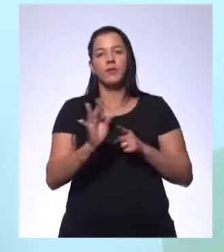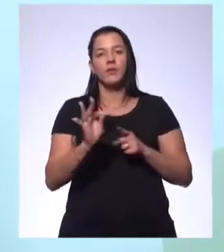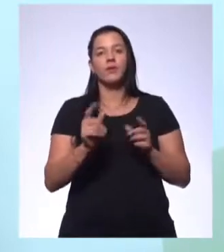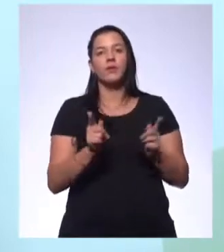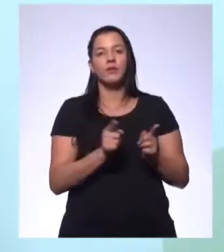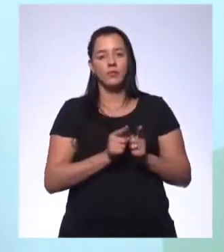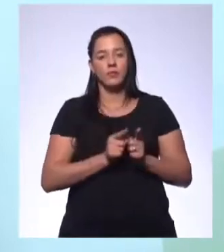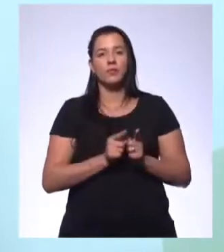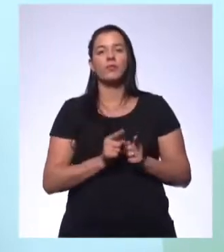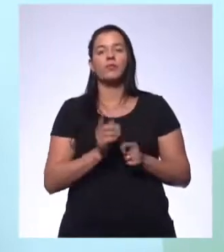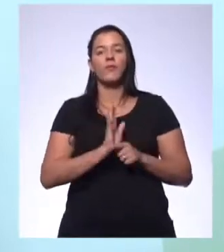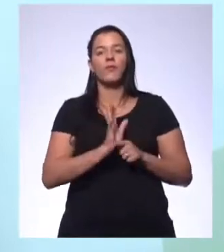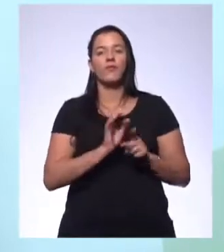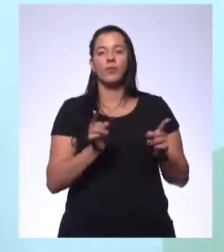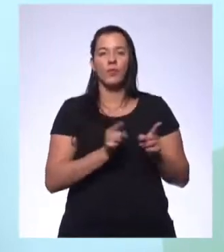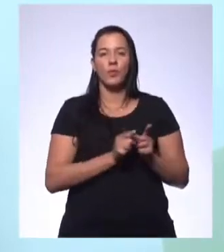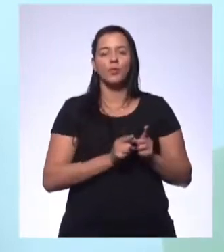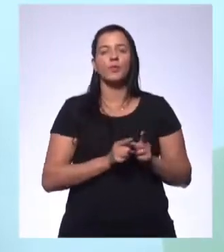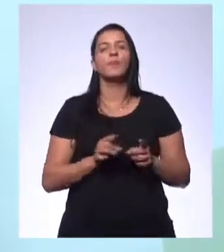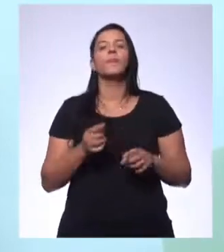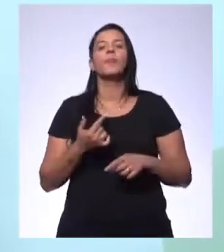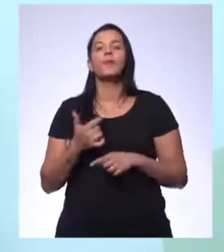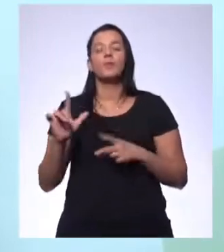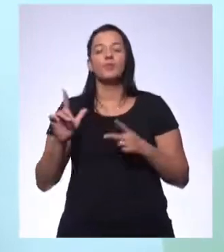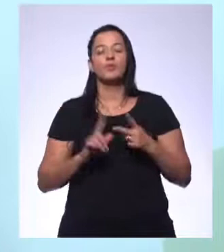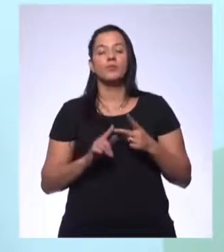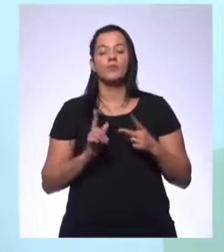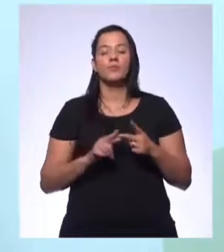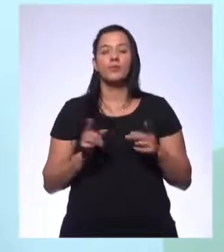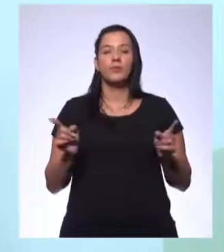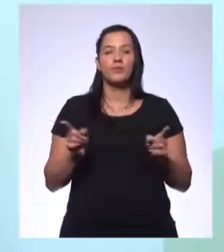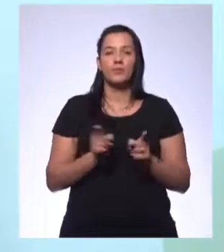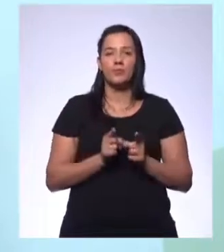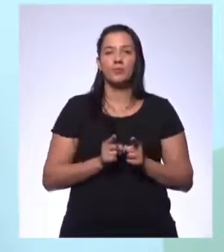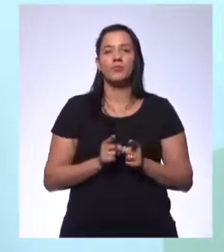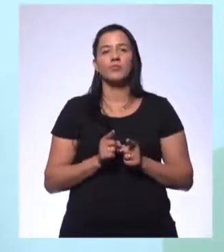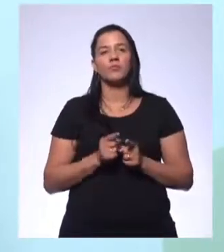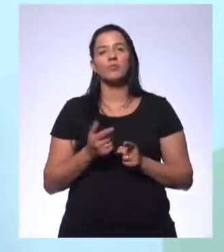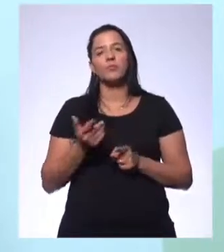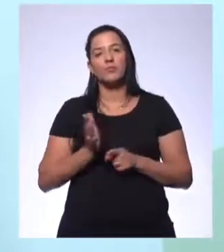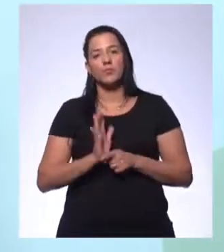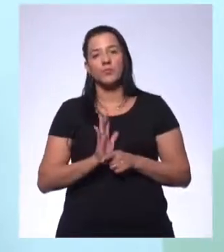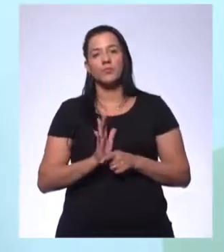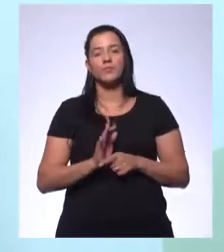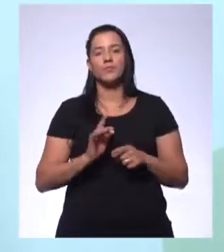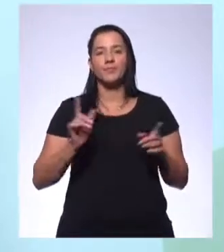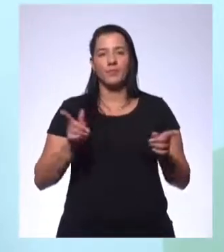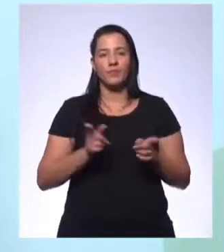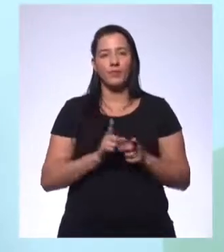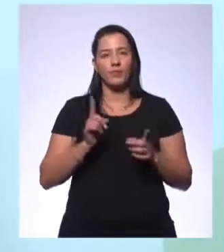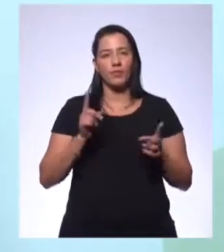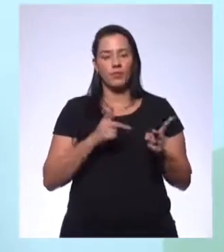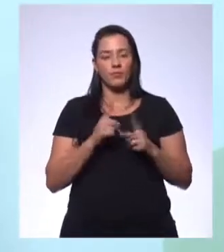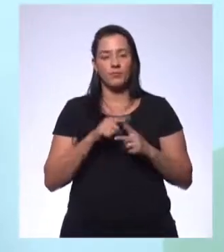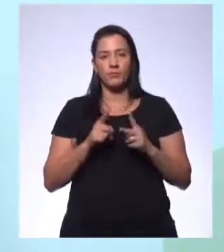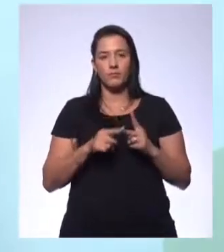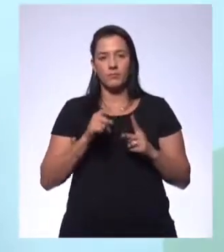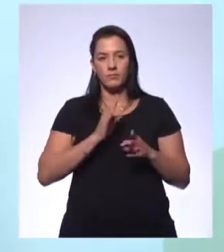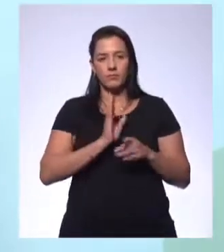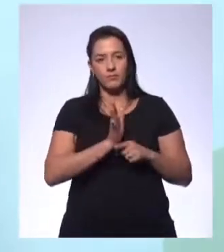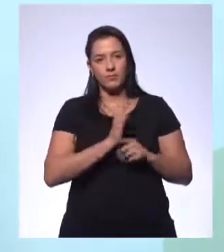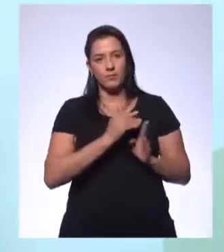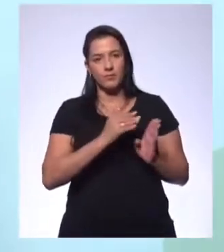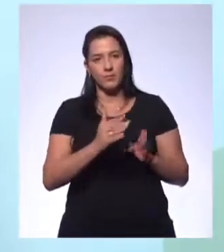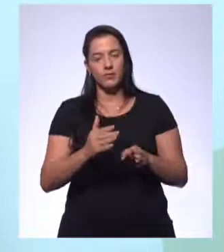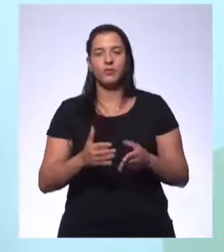Animais Fantásticos e Onde Habitam, e o outro o trailer comum, o original, né? Então, vocês iriam assistir aos dois, espero